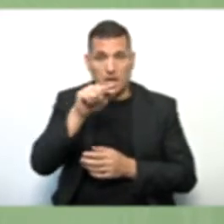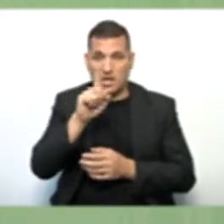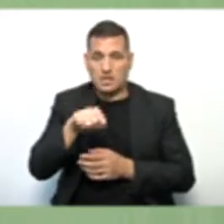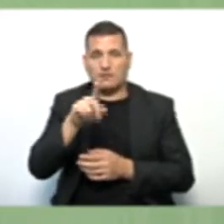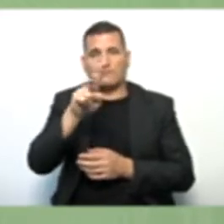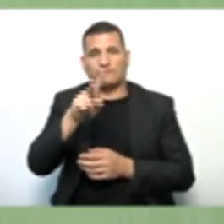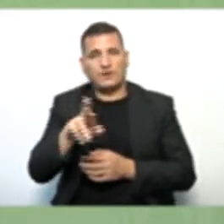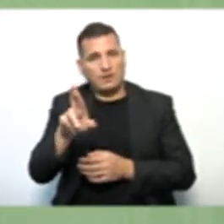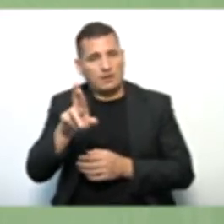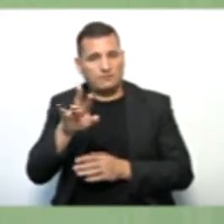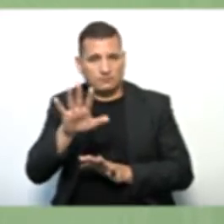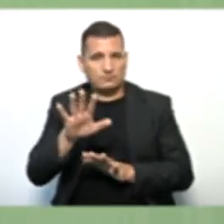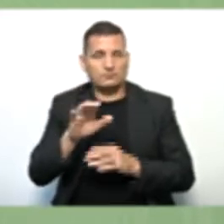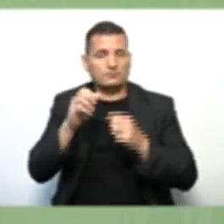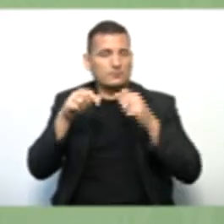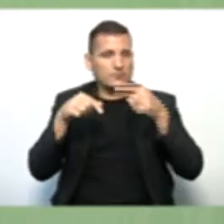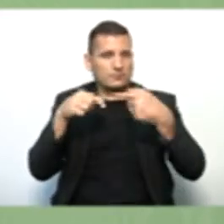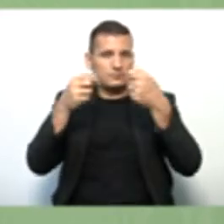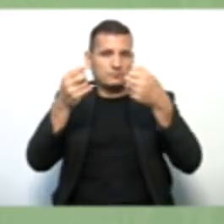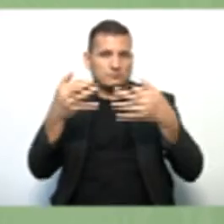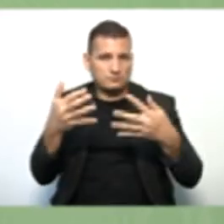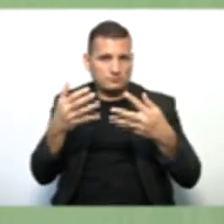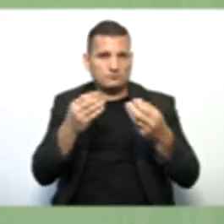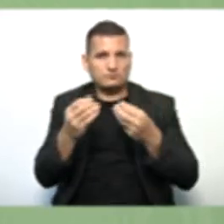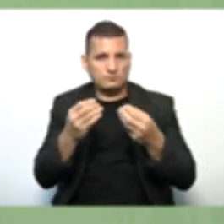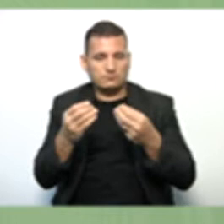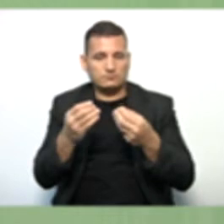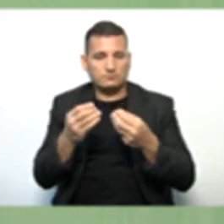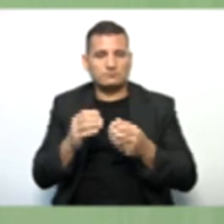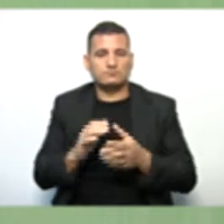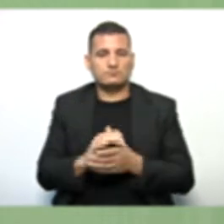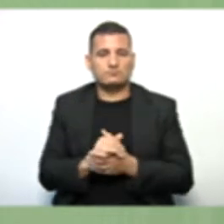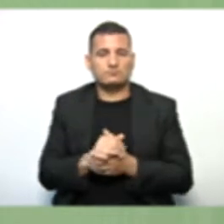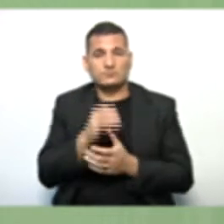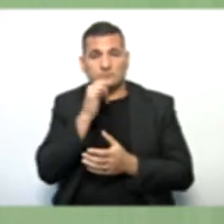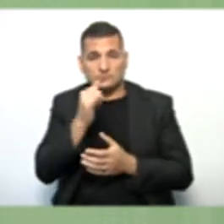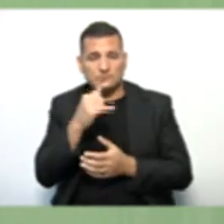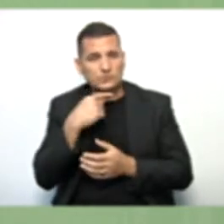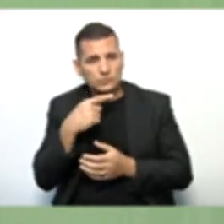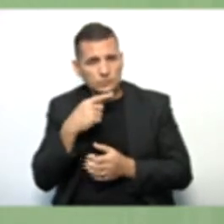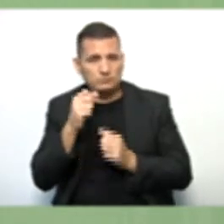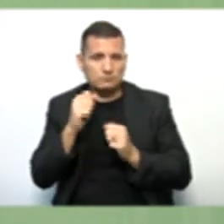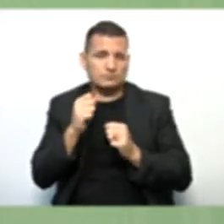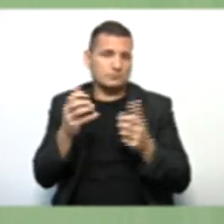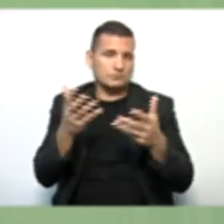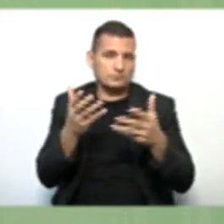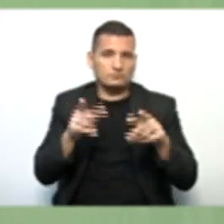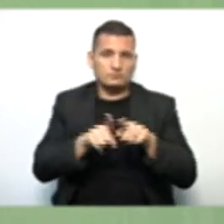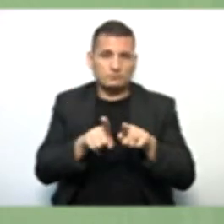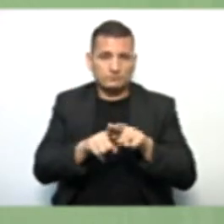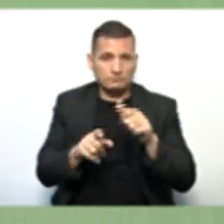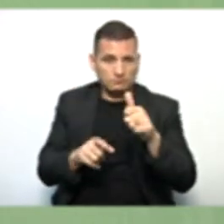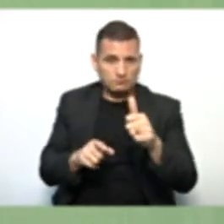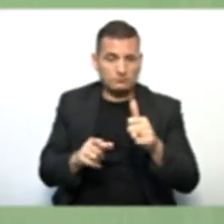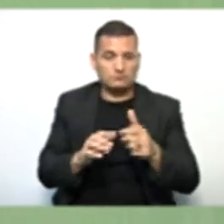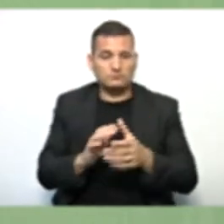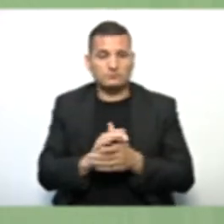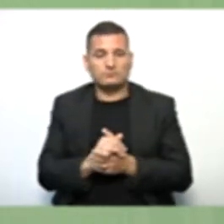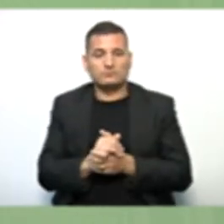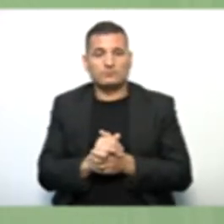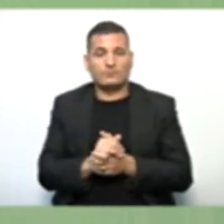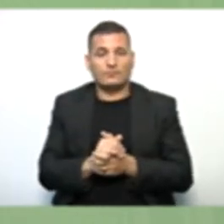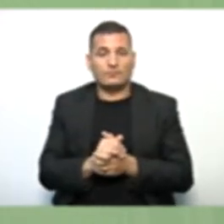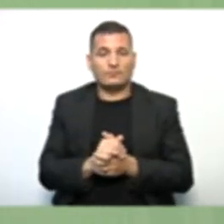aqui. Eu não cheguei lá ainda, mas vou explicar como funciona melhor para vocês. Quem tiver com dúvida, já tira agora também, tá bom? E aqui é